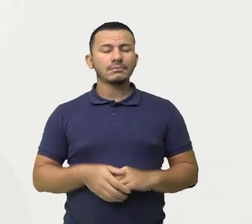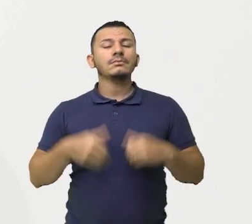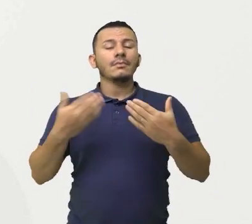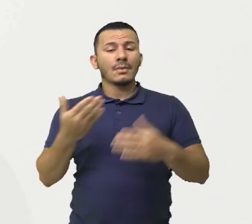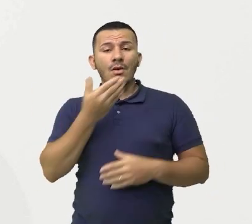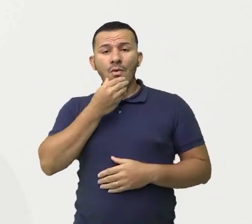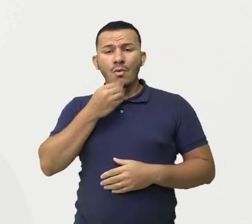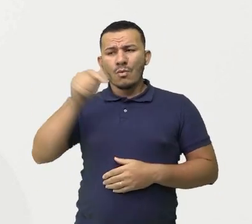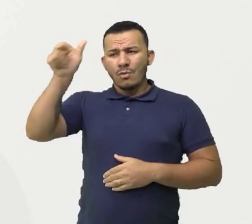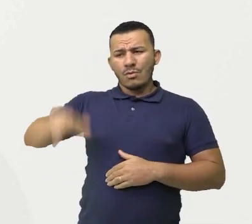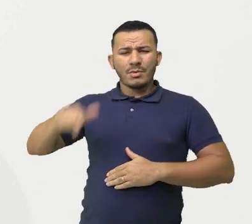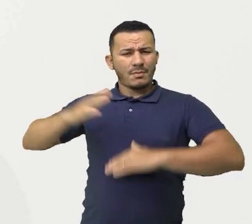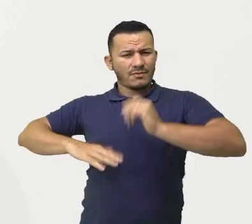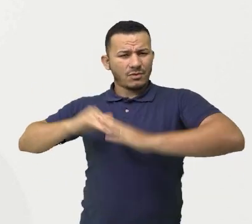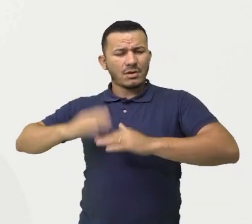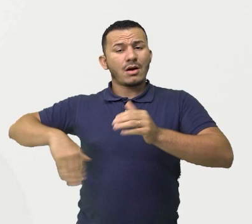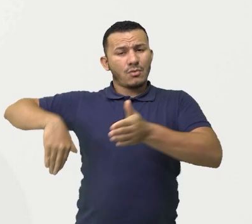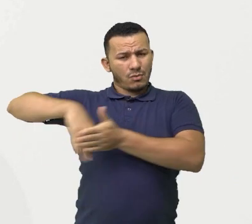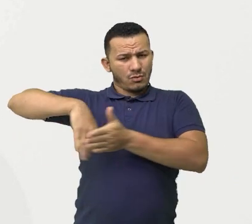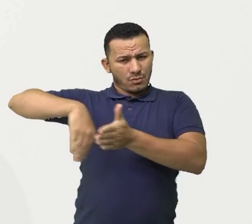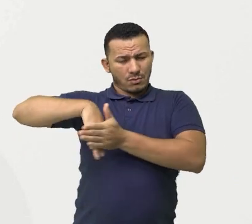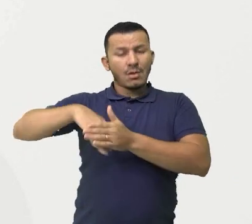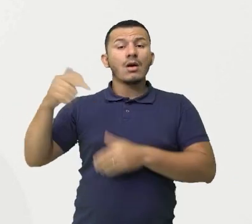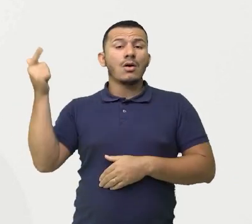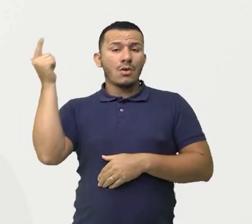esse jogador, ele cobrou